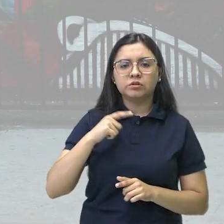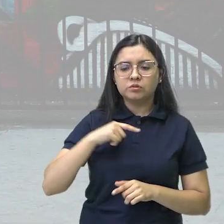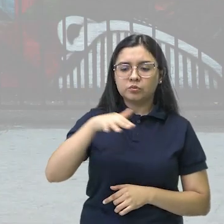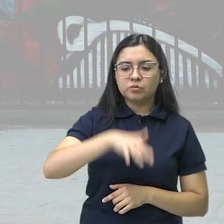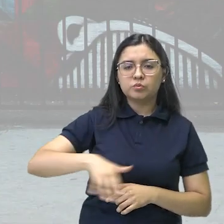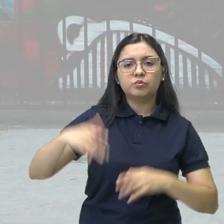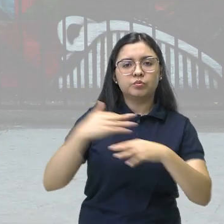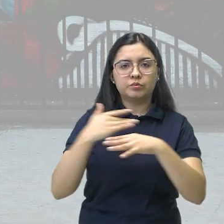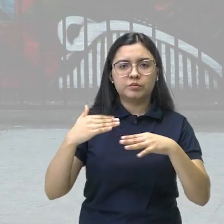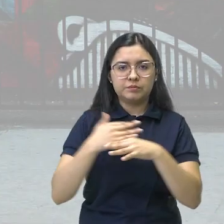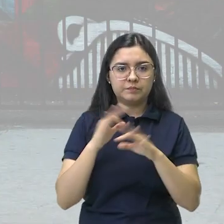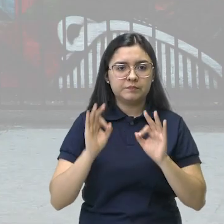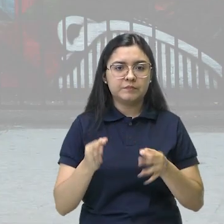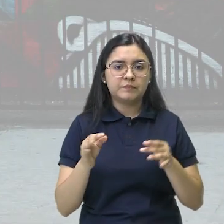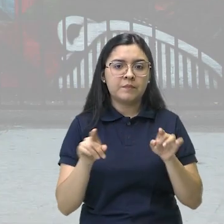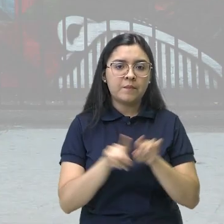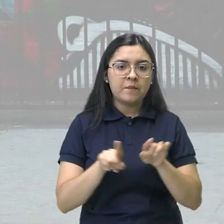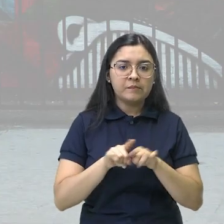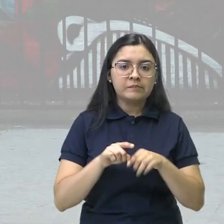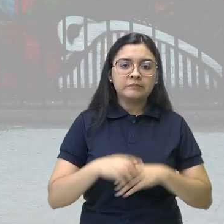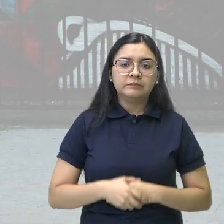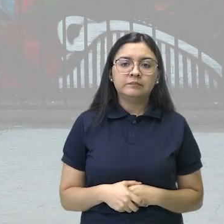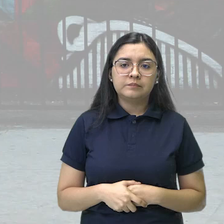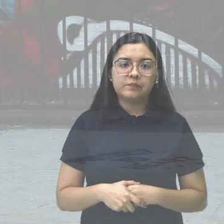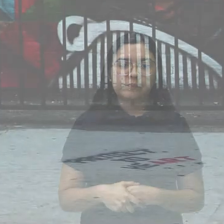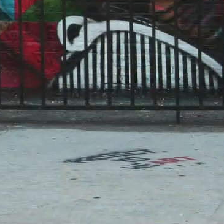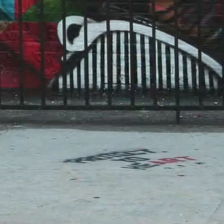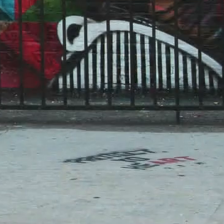aparência urbana. E também